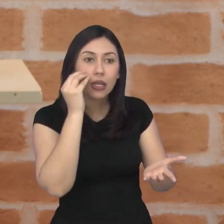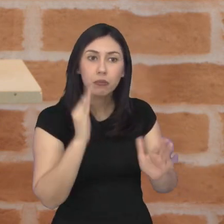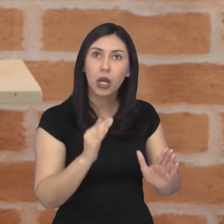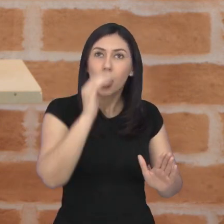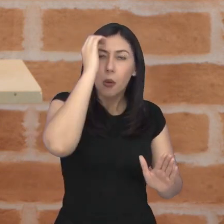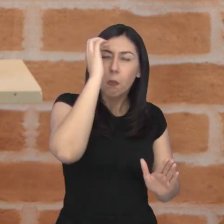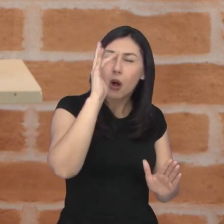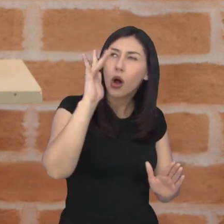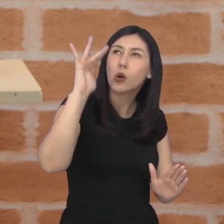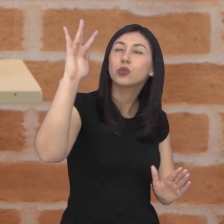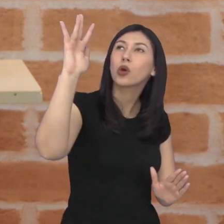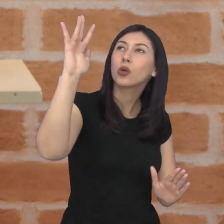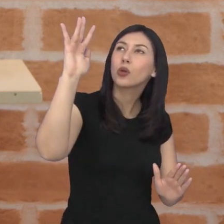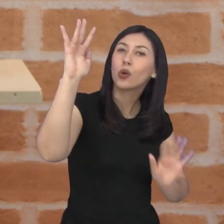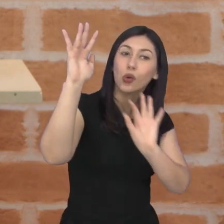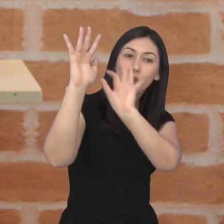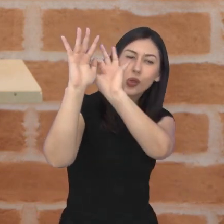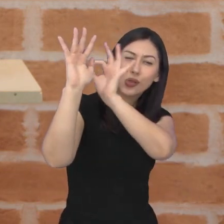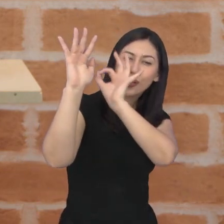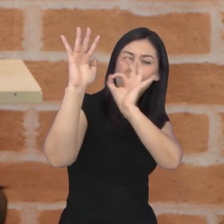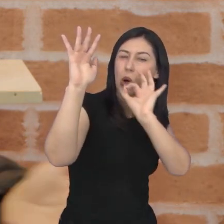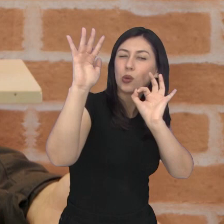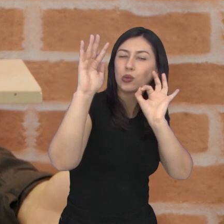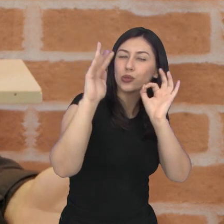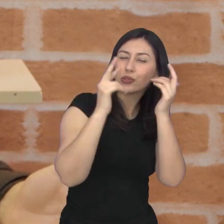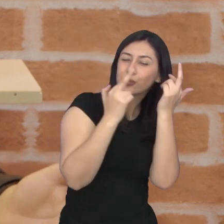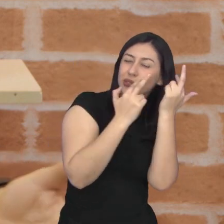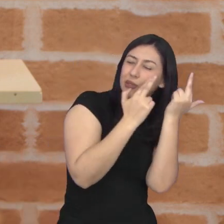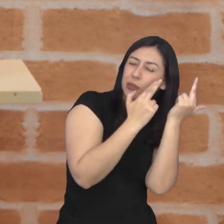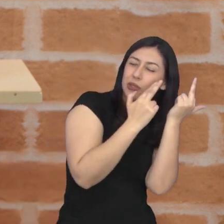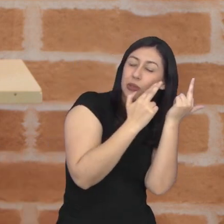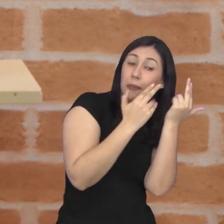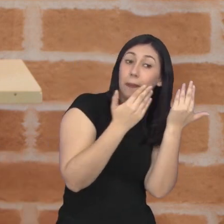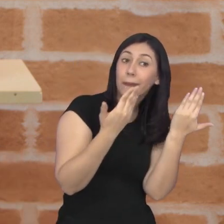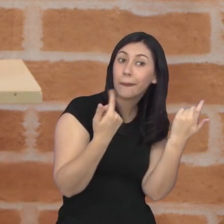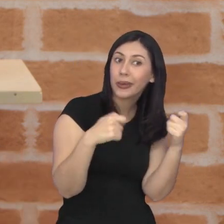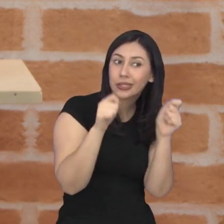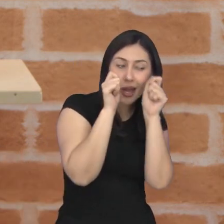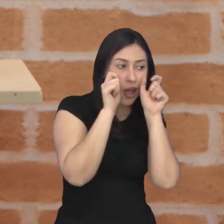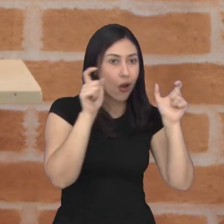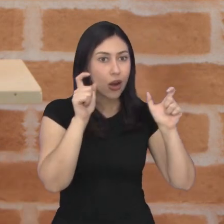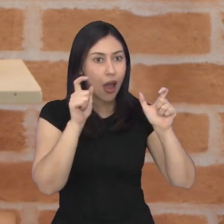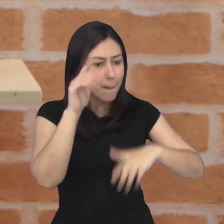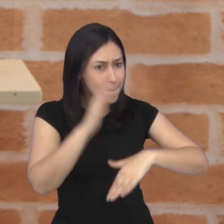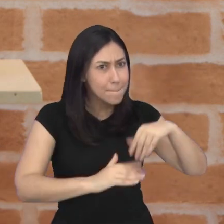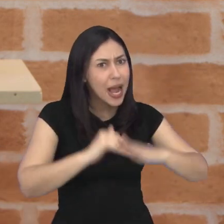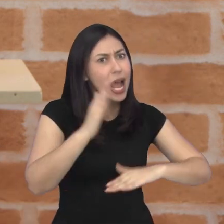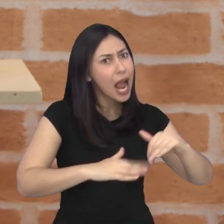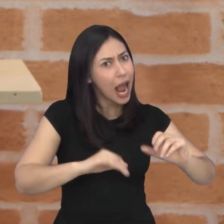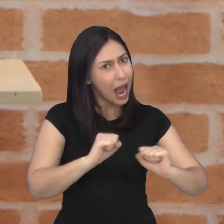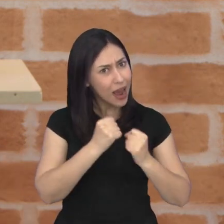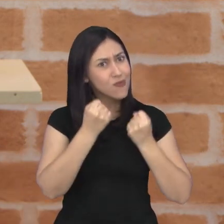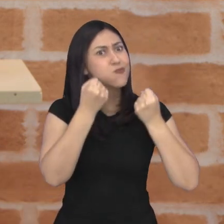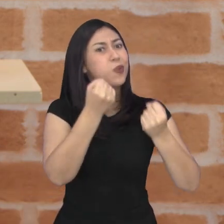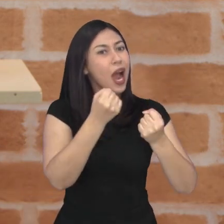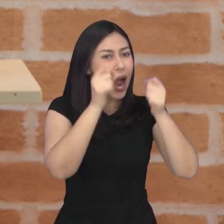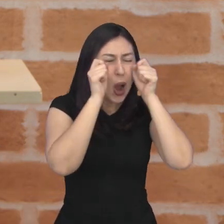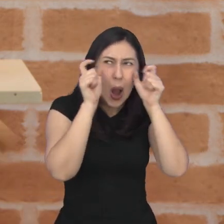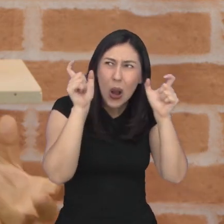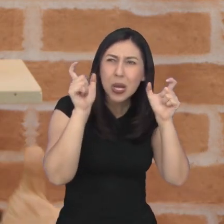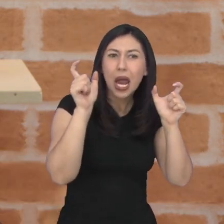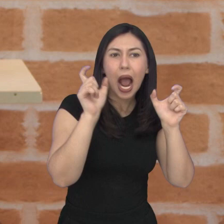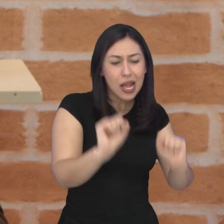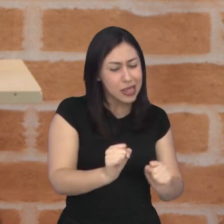que o sonho, ele está lá na nuvem, né? O sonho está quando a gente está dormindo, e o realizar requer muito trabalho, né? Requer você